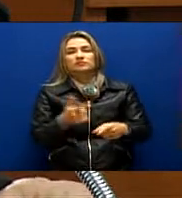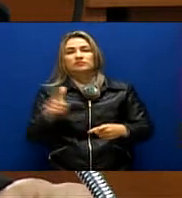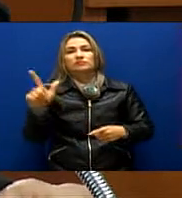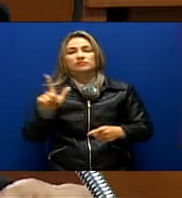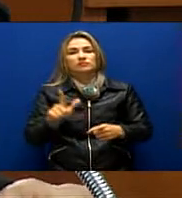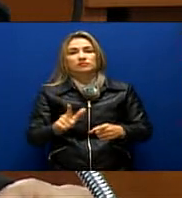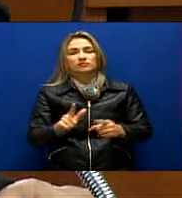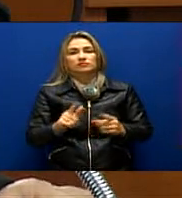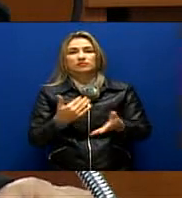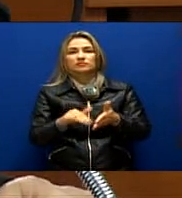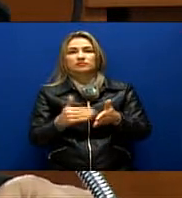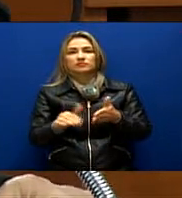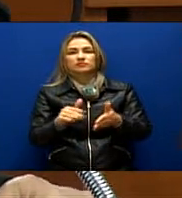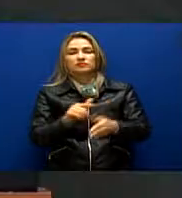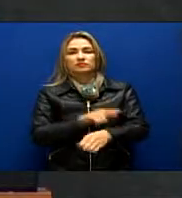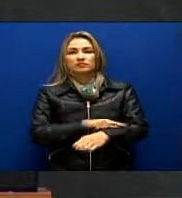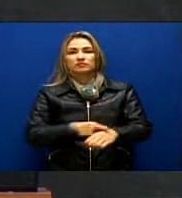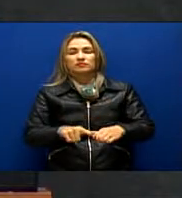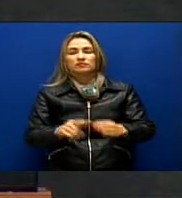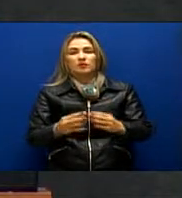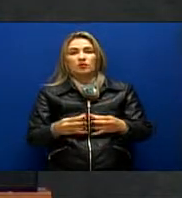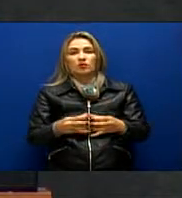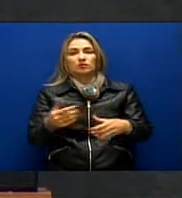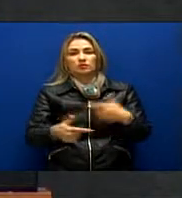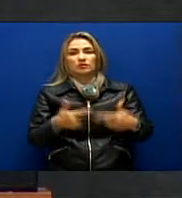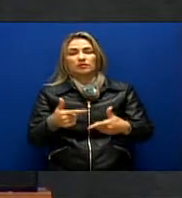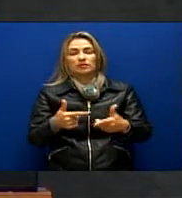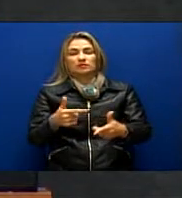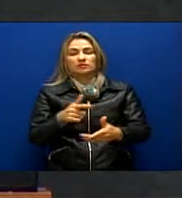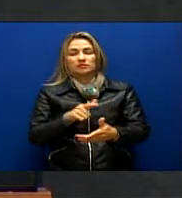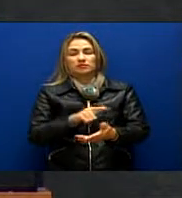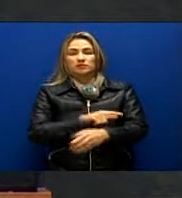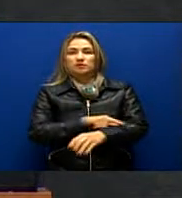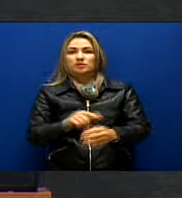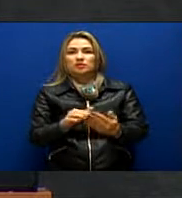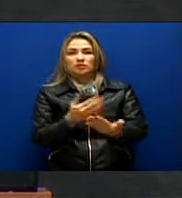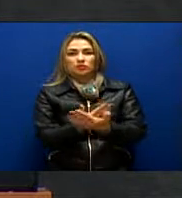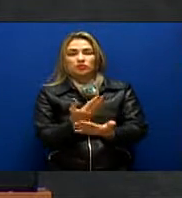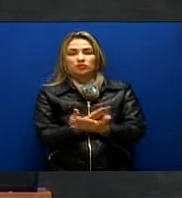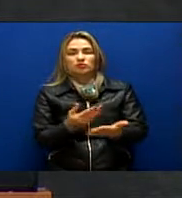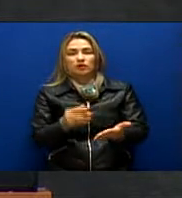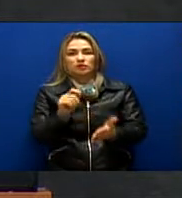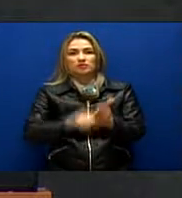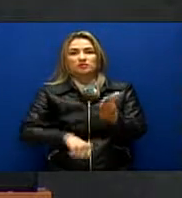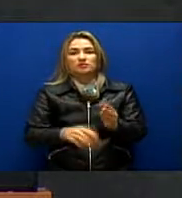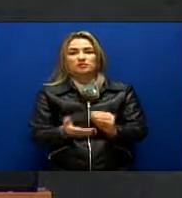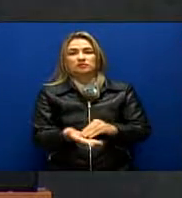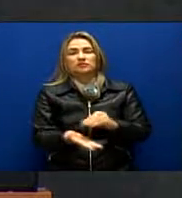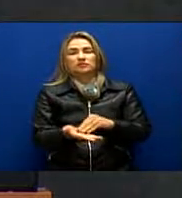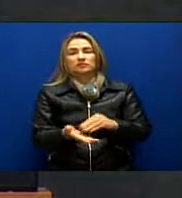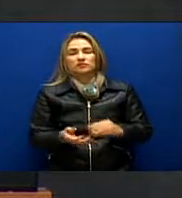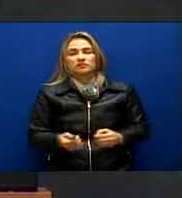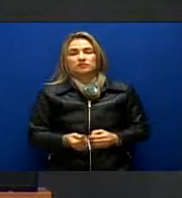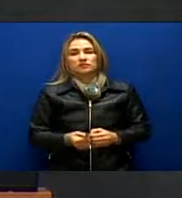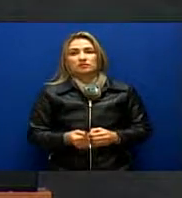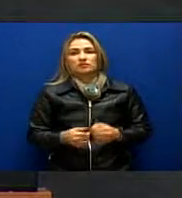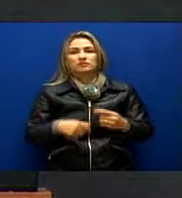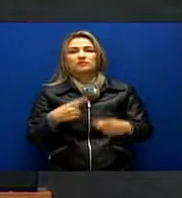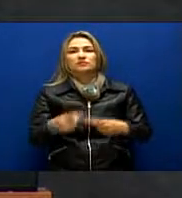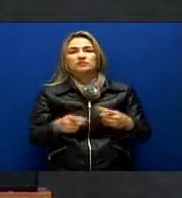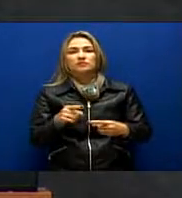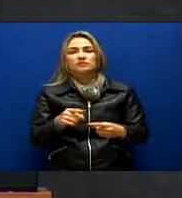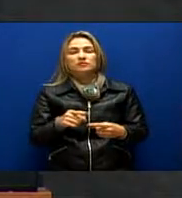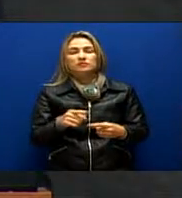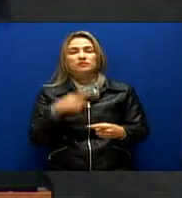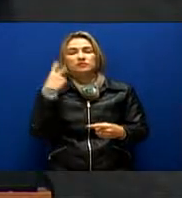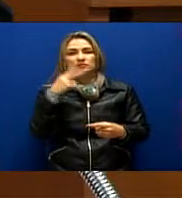a gente coloca... Eu vou colocar, então, a votação da derrubada do parecer. Isso. Aí ele volta para as comissões de mérito e ele apresenta as emendas que ele tem que apresentar